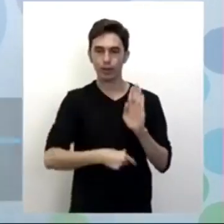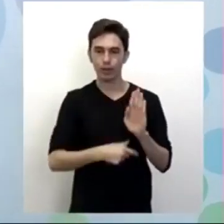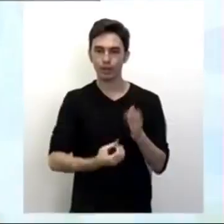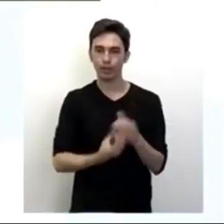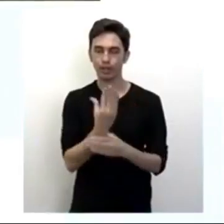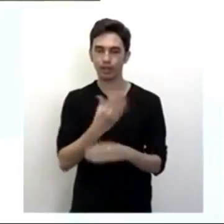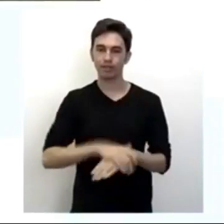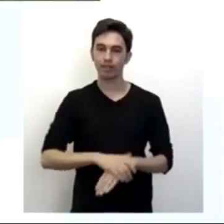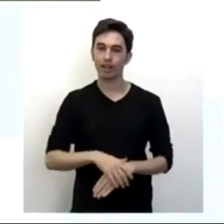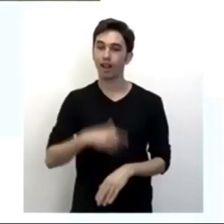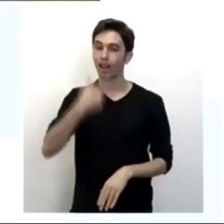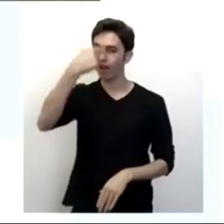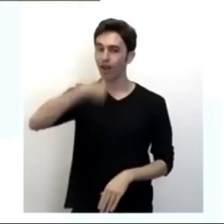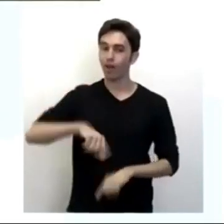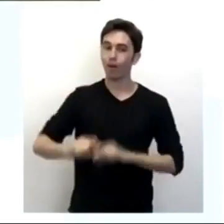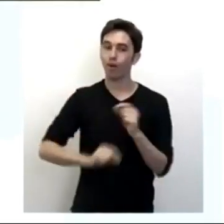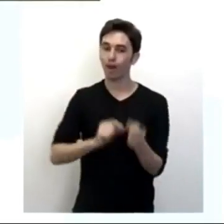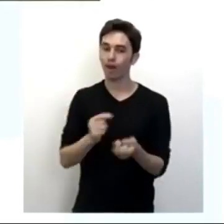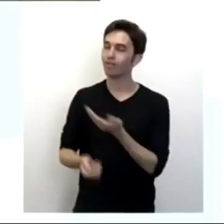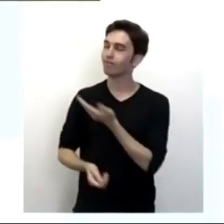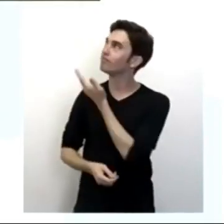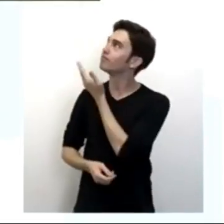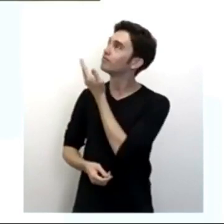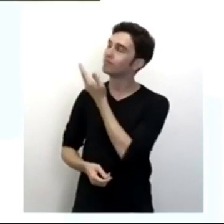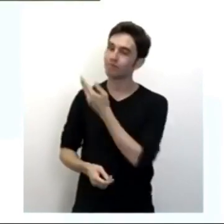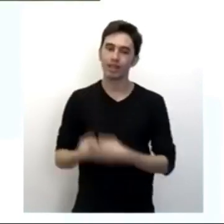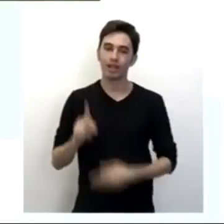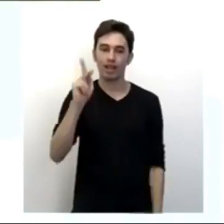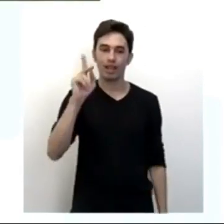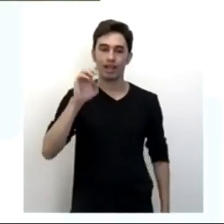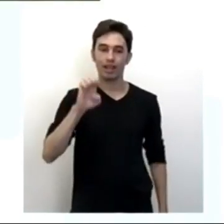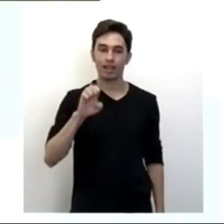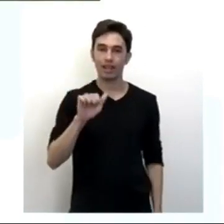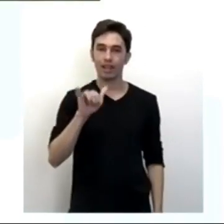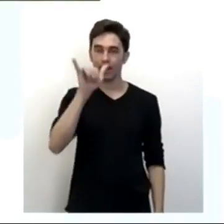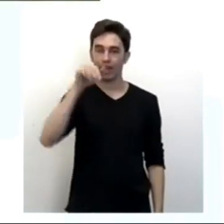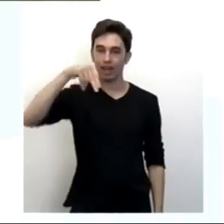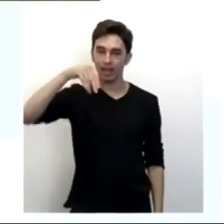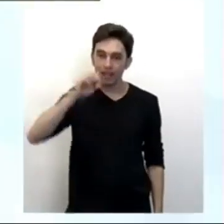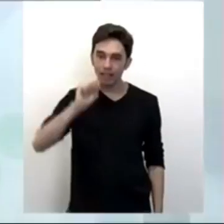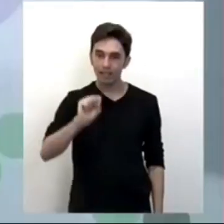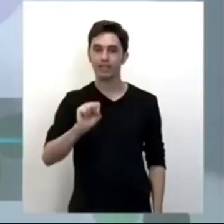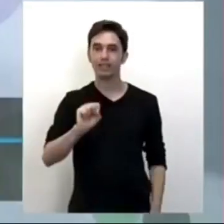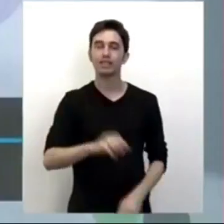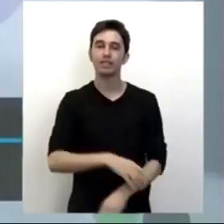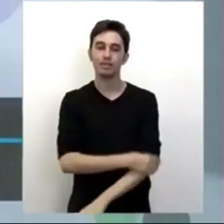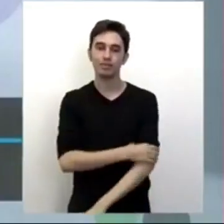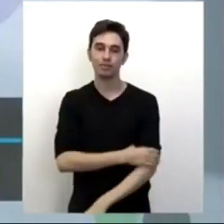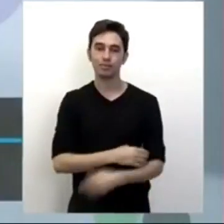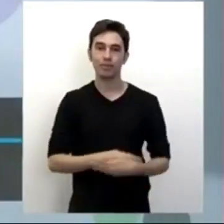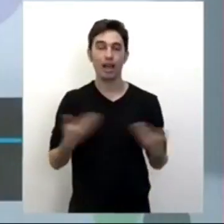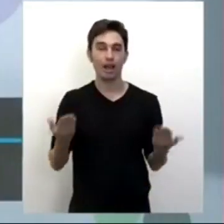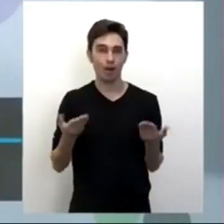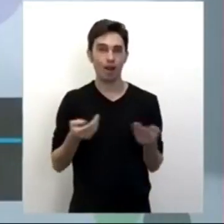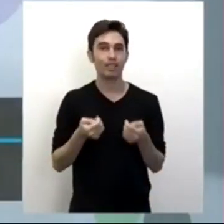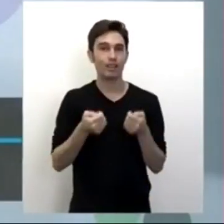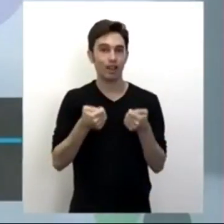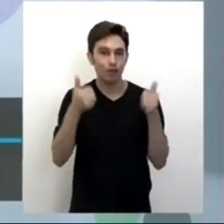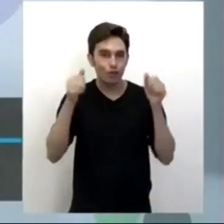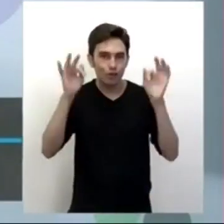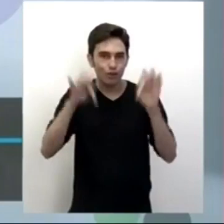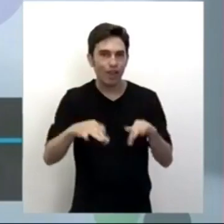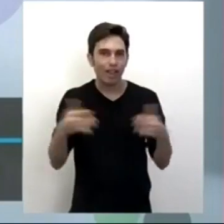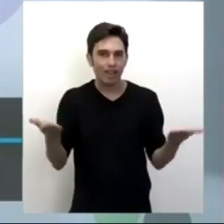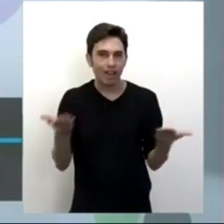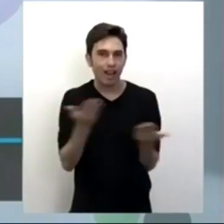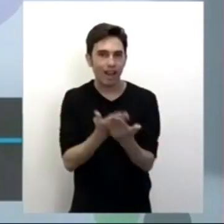Eu sou o John Maynard Keynes, o pai da social-democracia, o cara do New Deal. Estamos chegando ao final da aula, né? Queria que